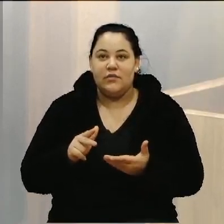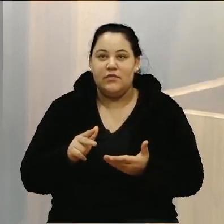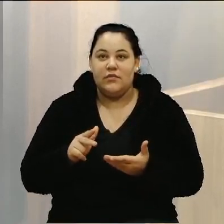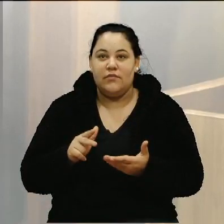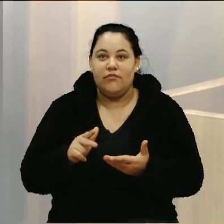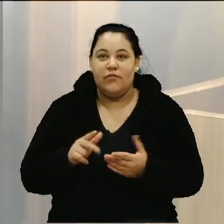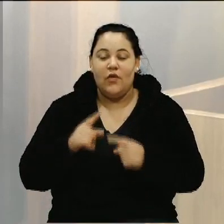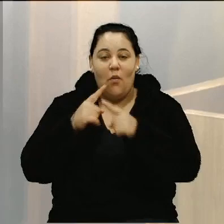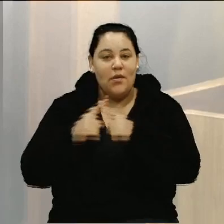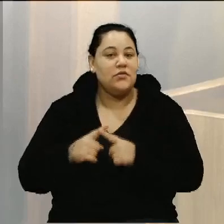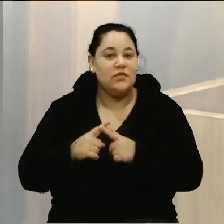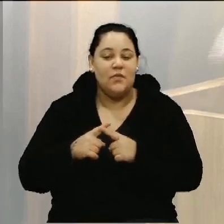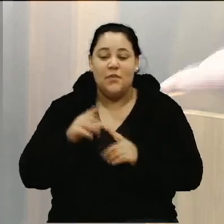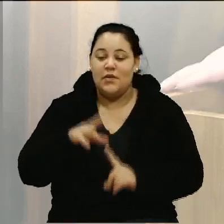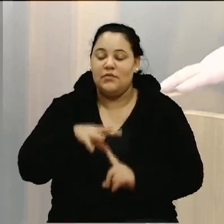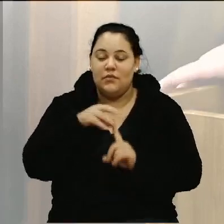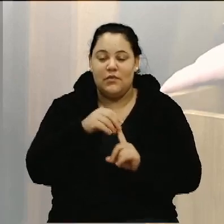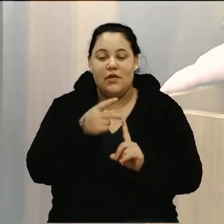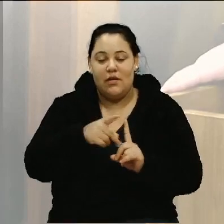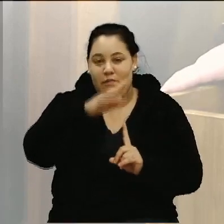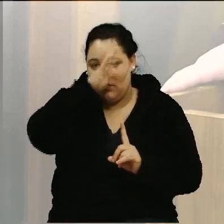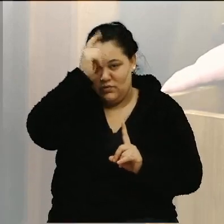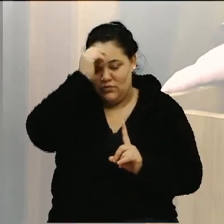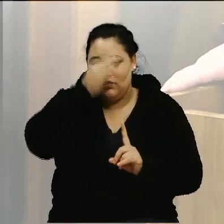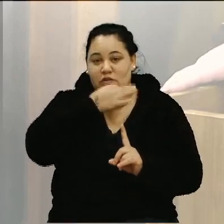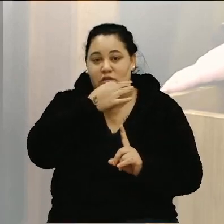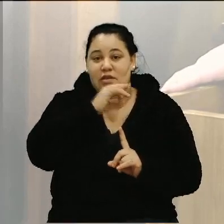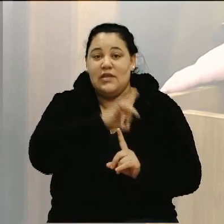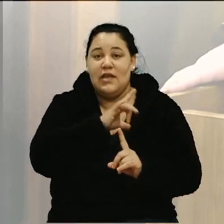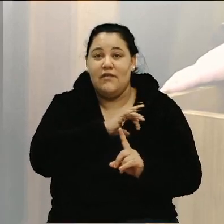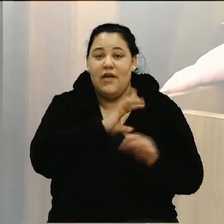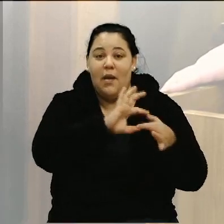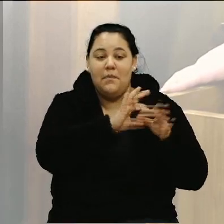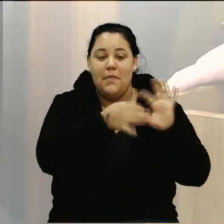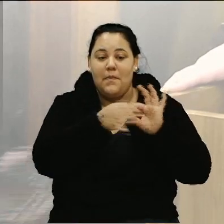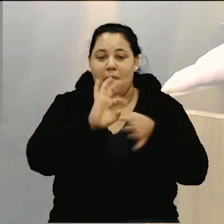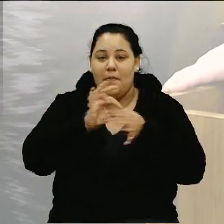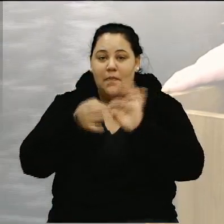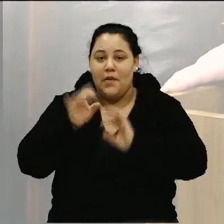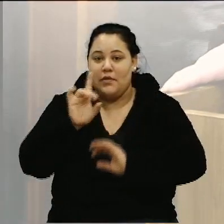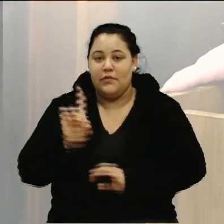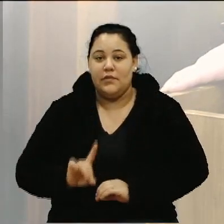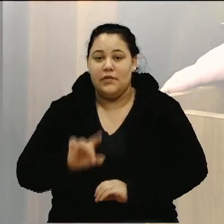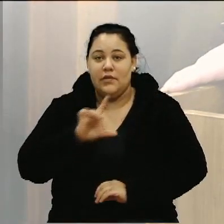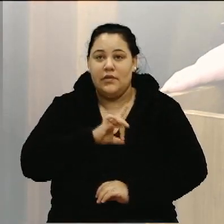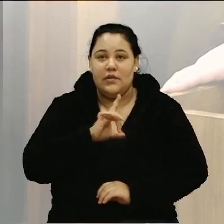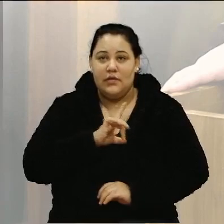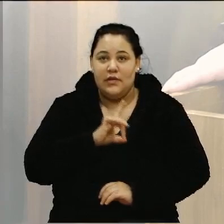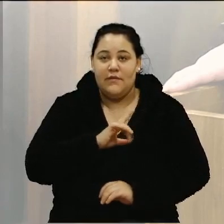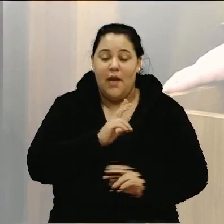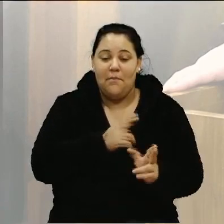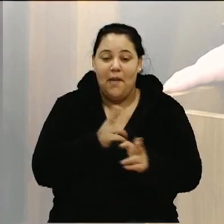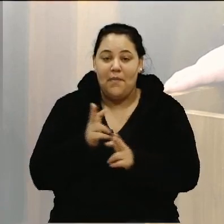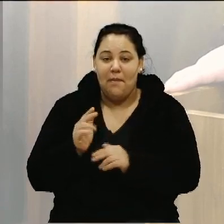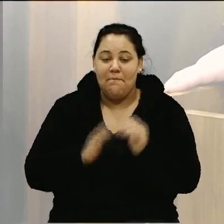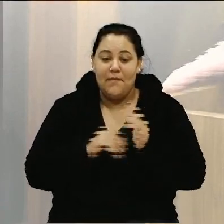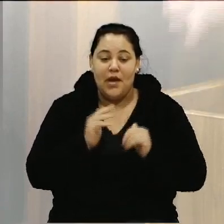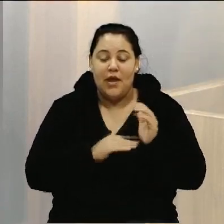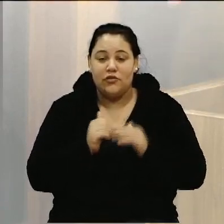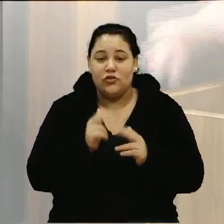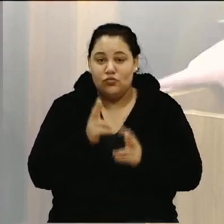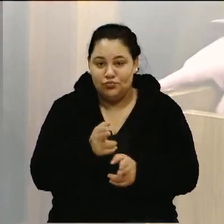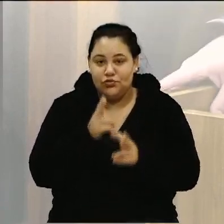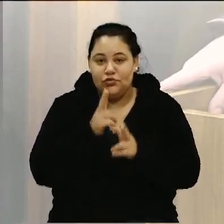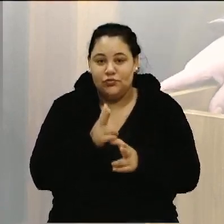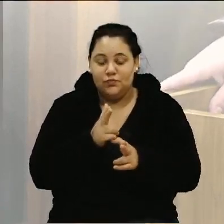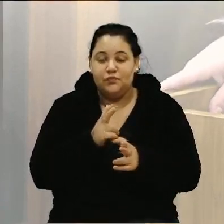de Caxias do Sul. Nos últimos anos teve a Paralimpíada e teve a prática do tiro desportivo aqui em nosso município. Então a